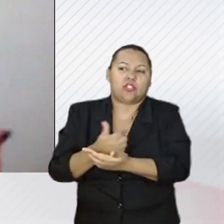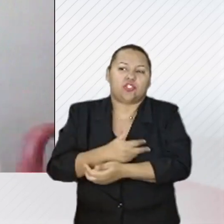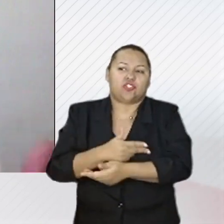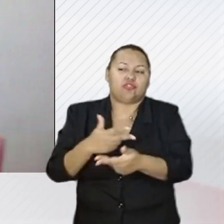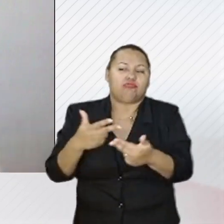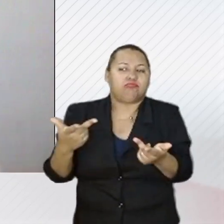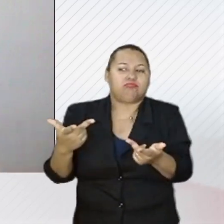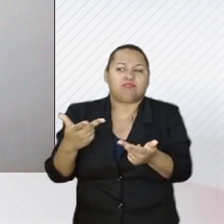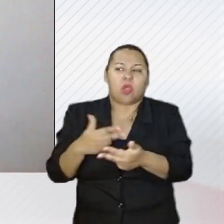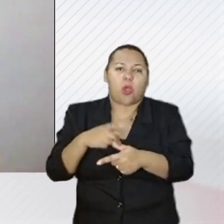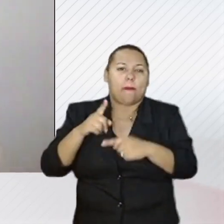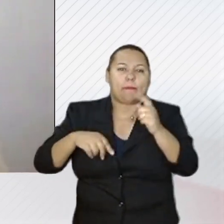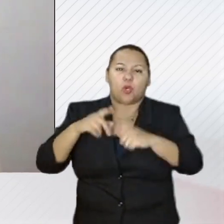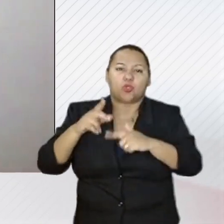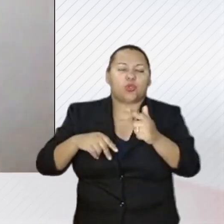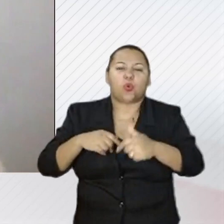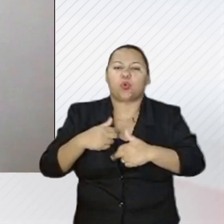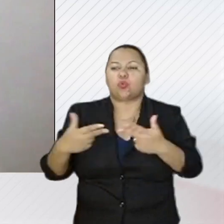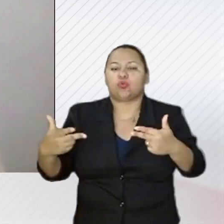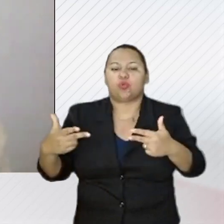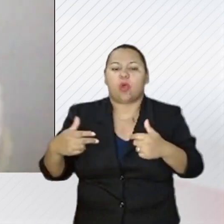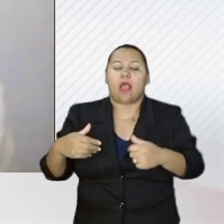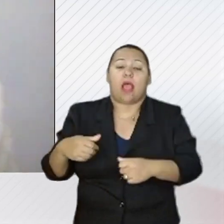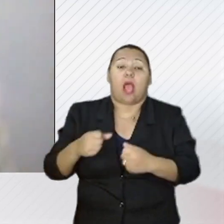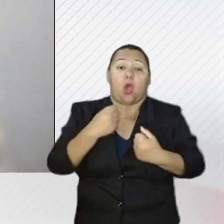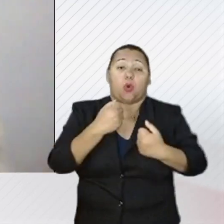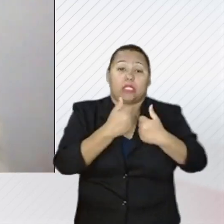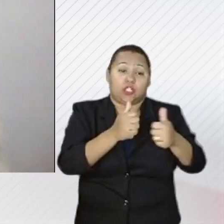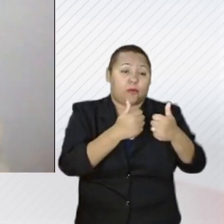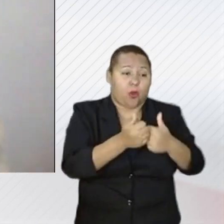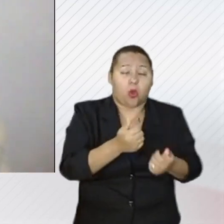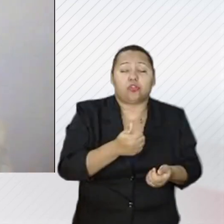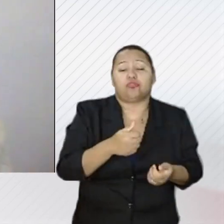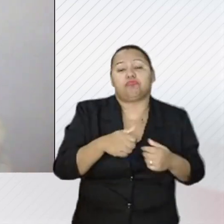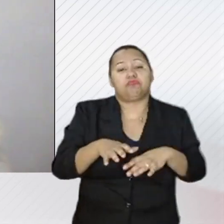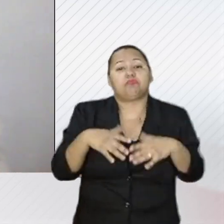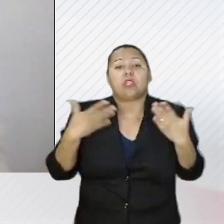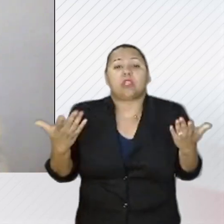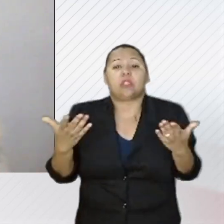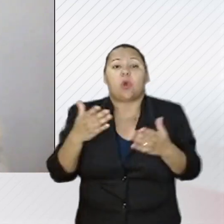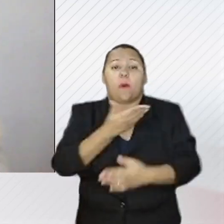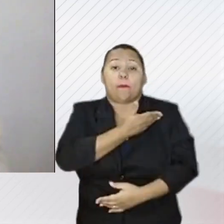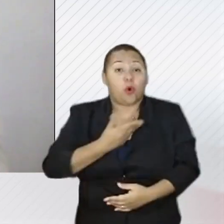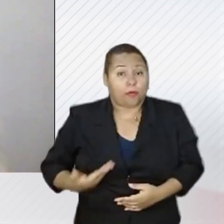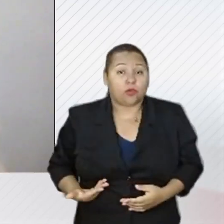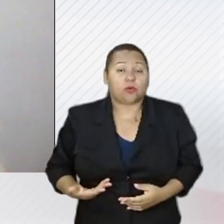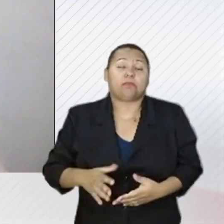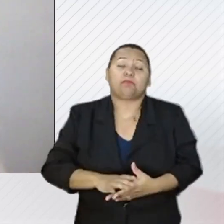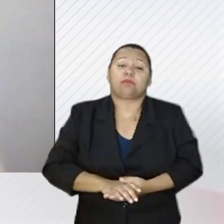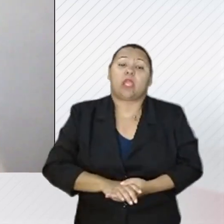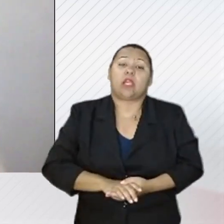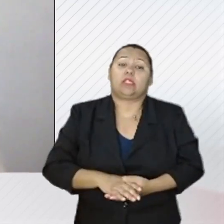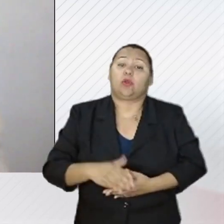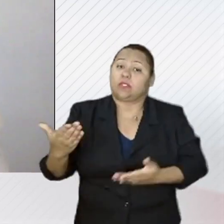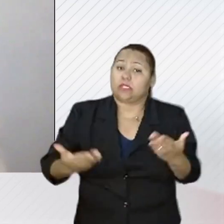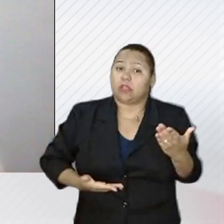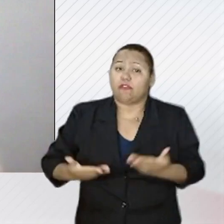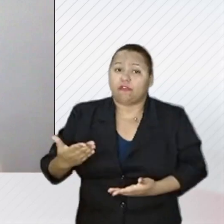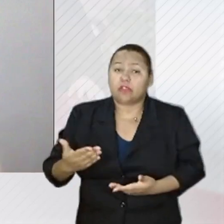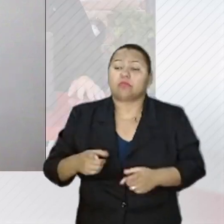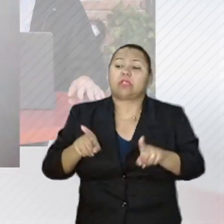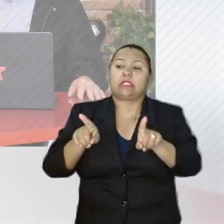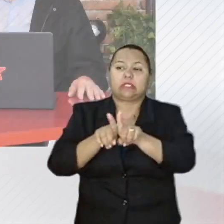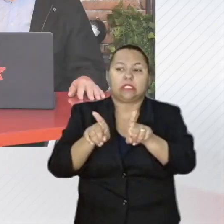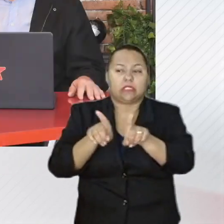relacionados ao transporte público, né? Então, também, esse setor aí de serviço de transporte público, ele também seria algo que